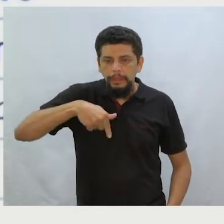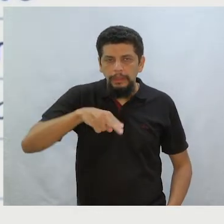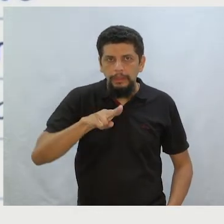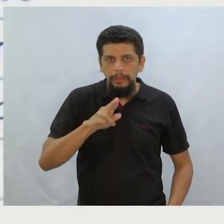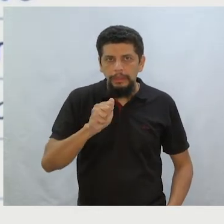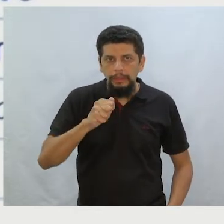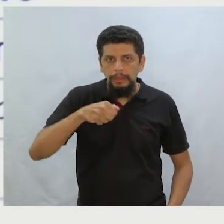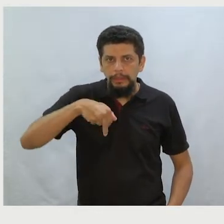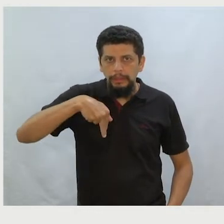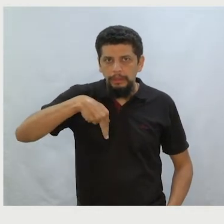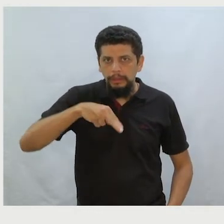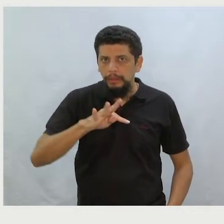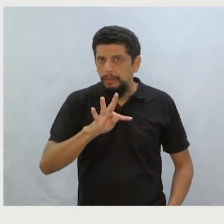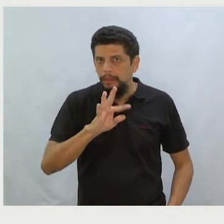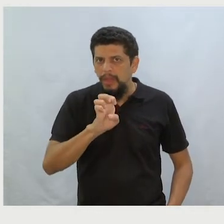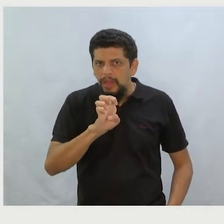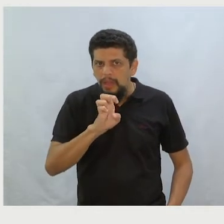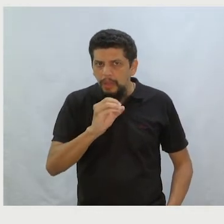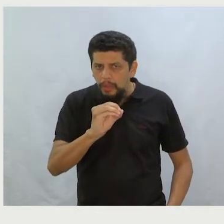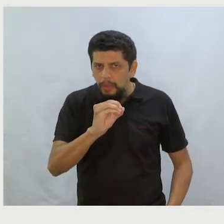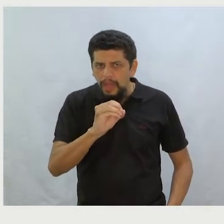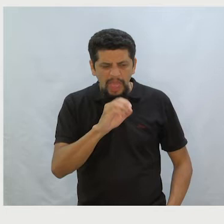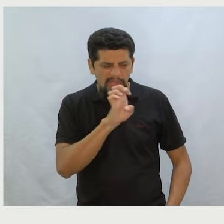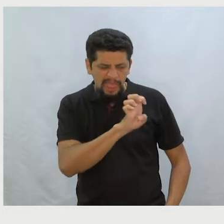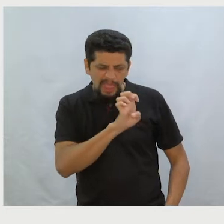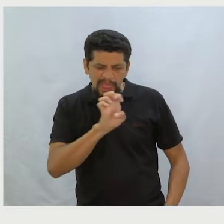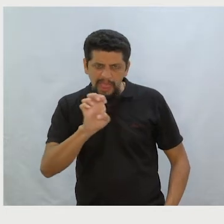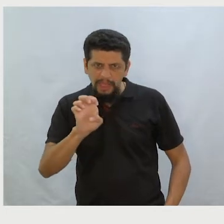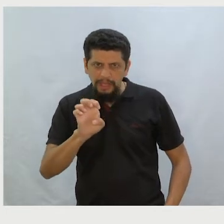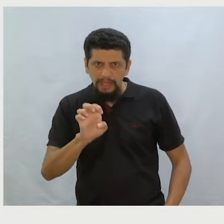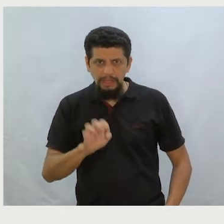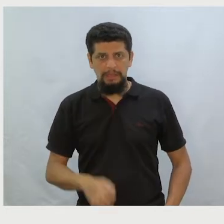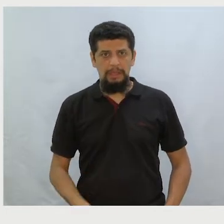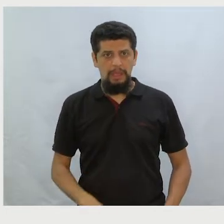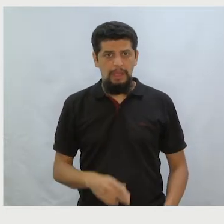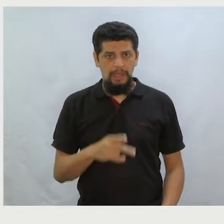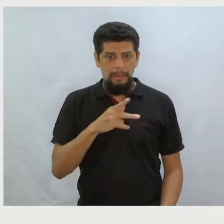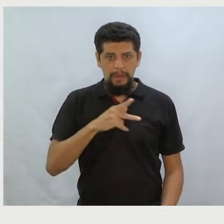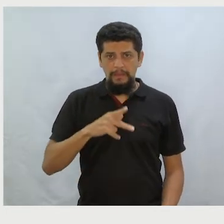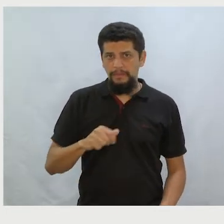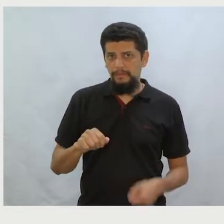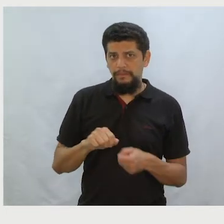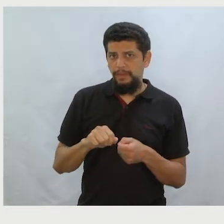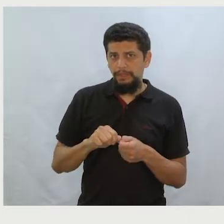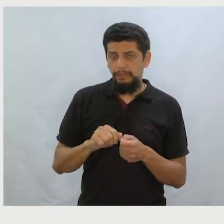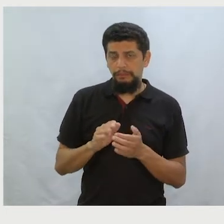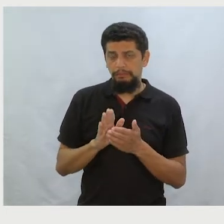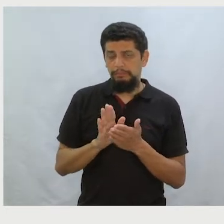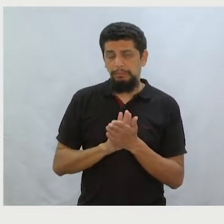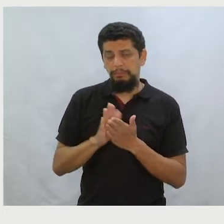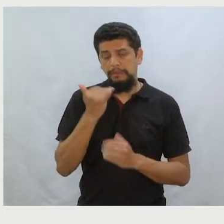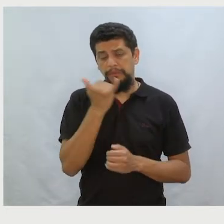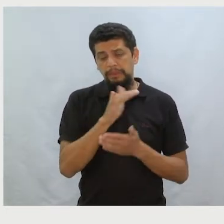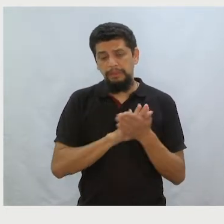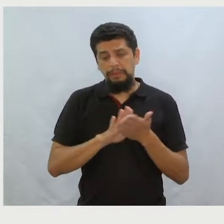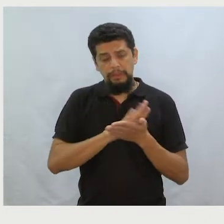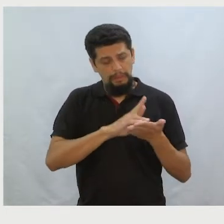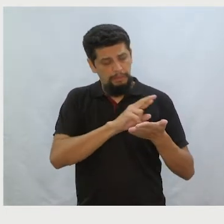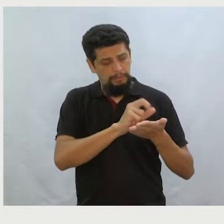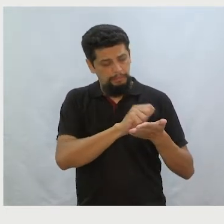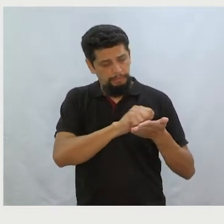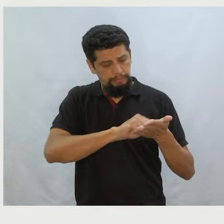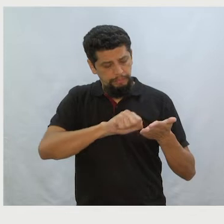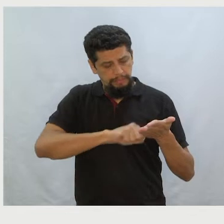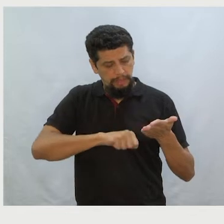e Ok a professora não fez nenhum outro comentário sobre o que eu tinha